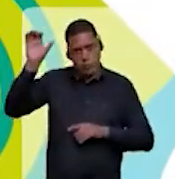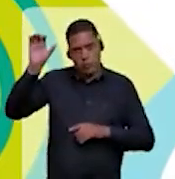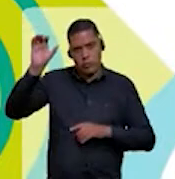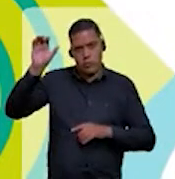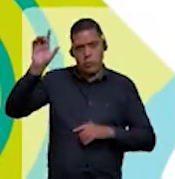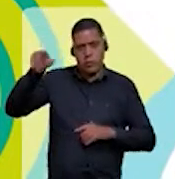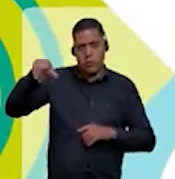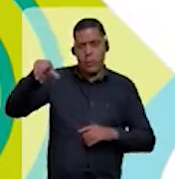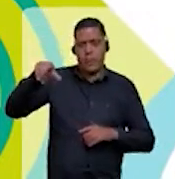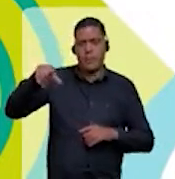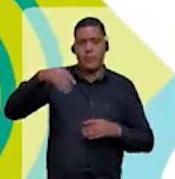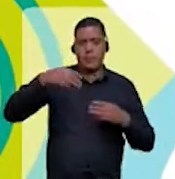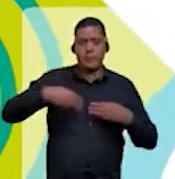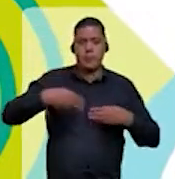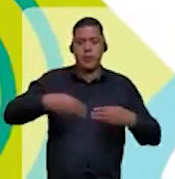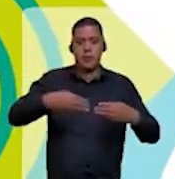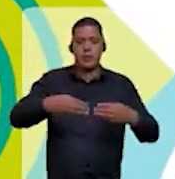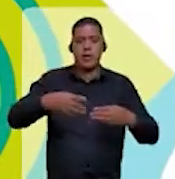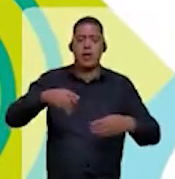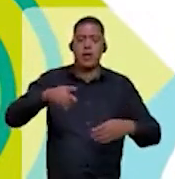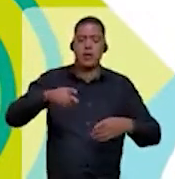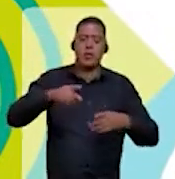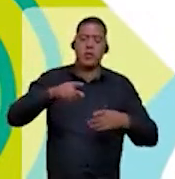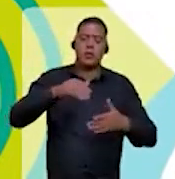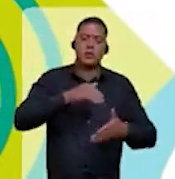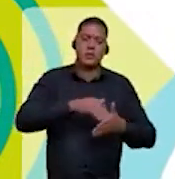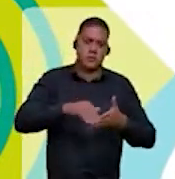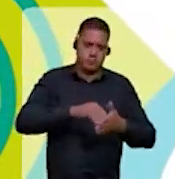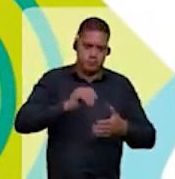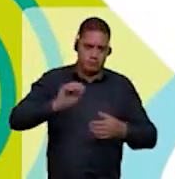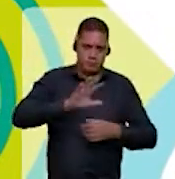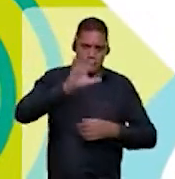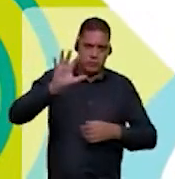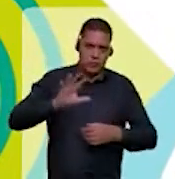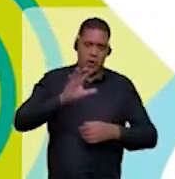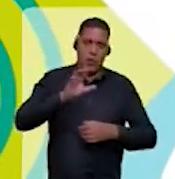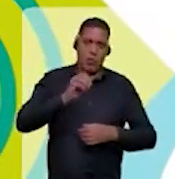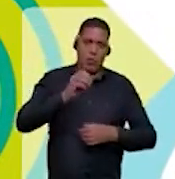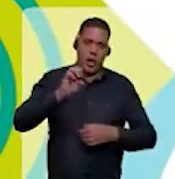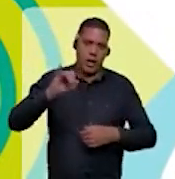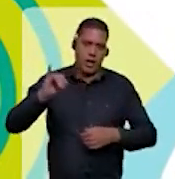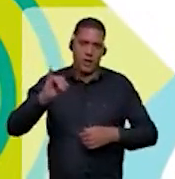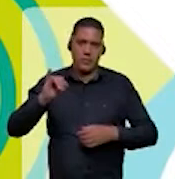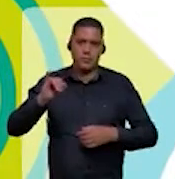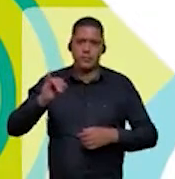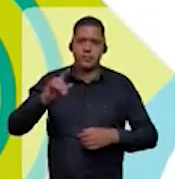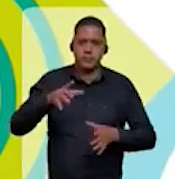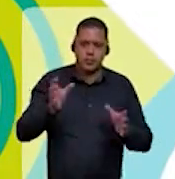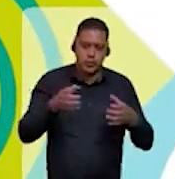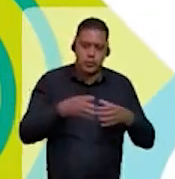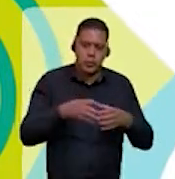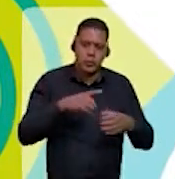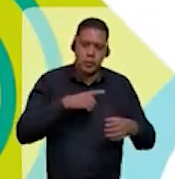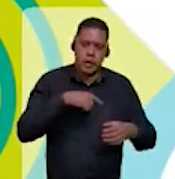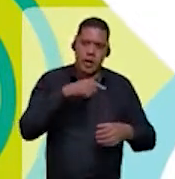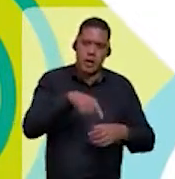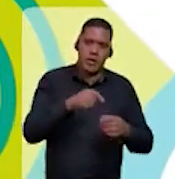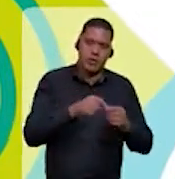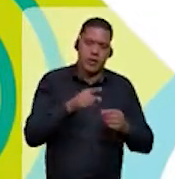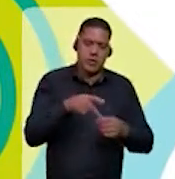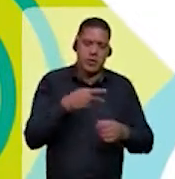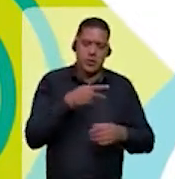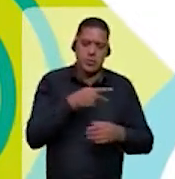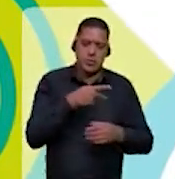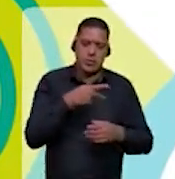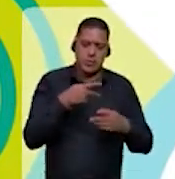exteriores do Brasil pelo secretário-geral da uei que a organização que se encontra ao executar esse projeto